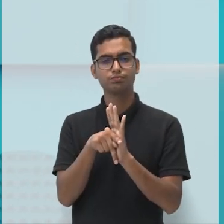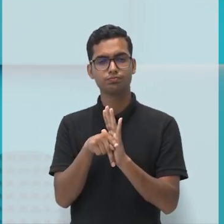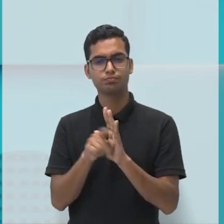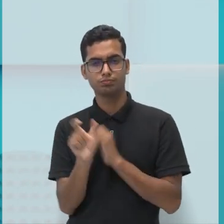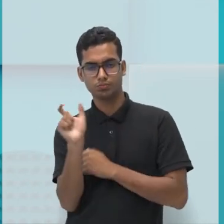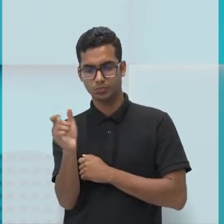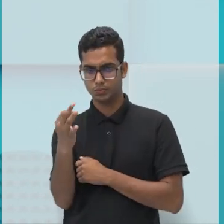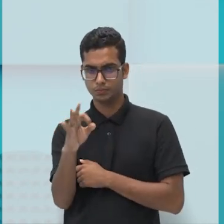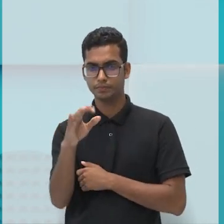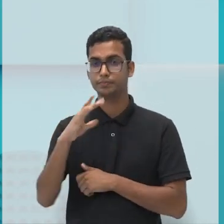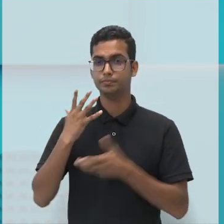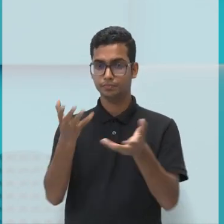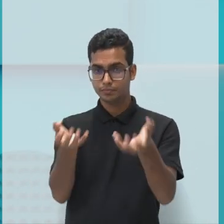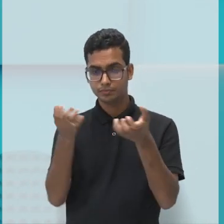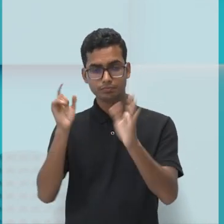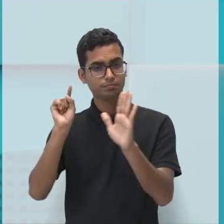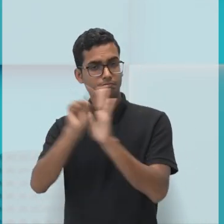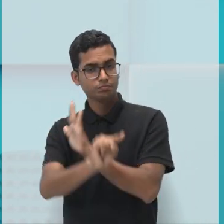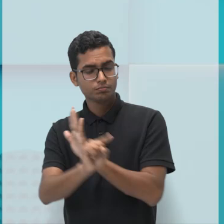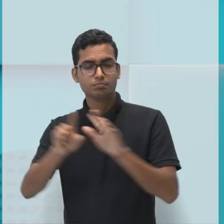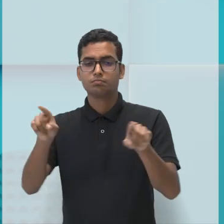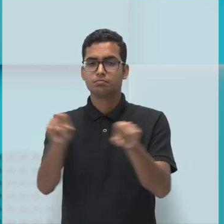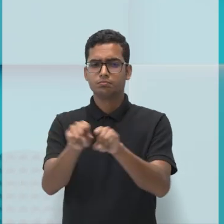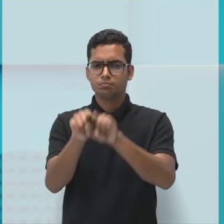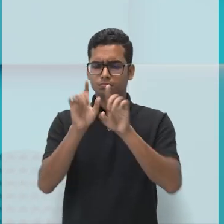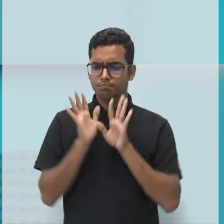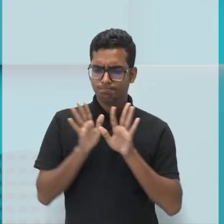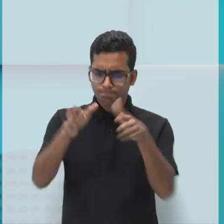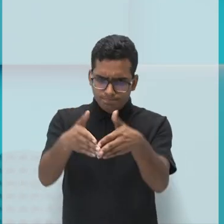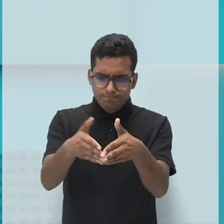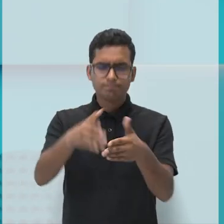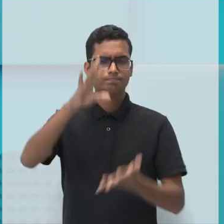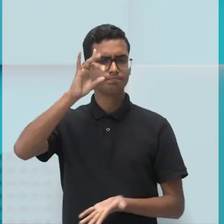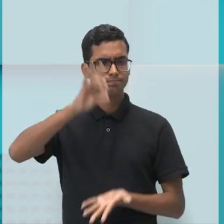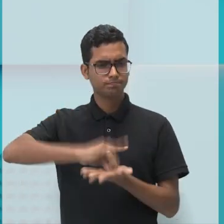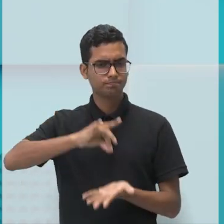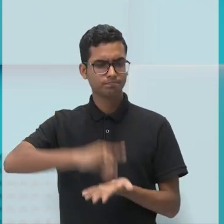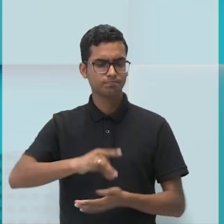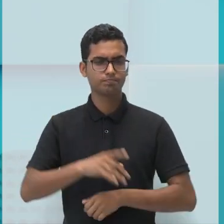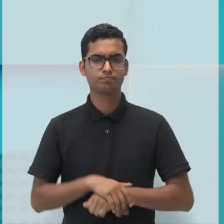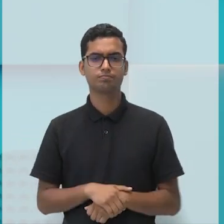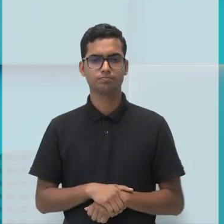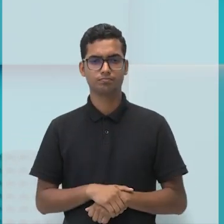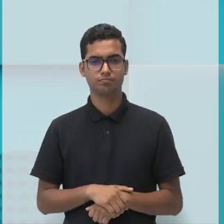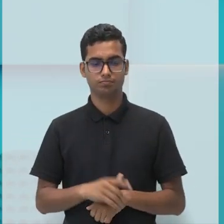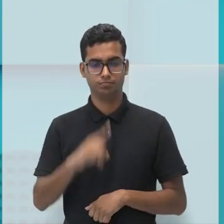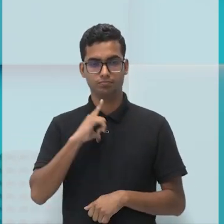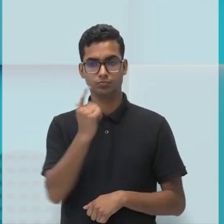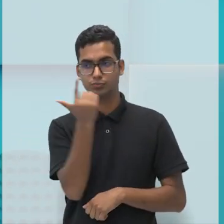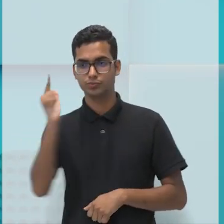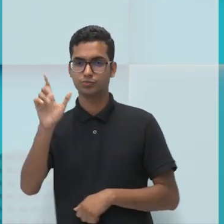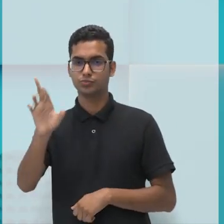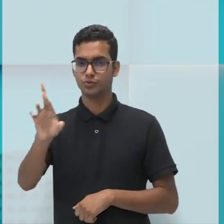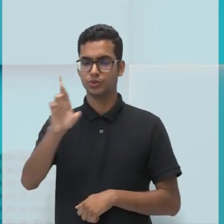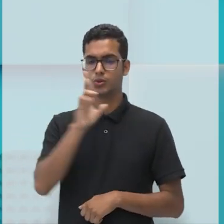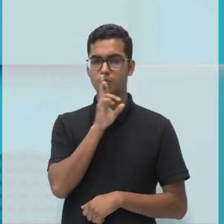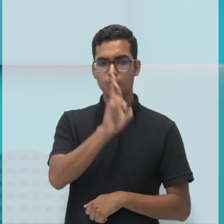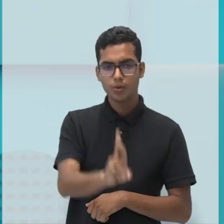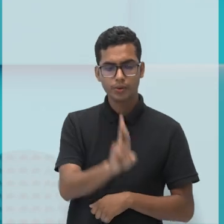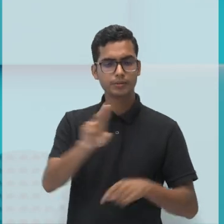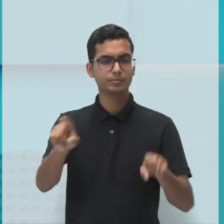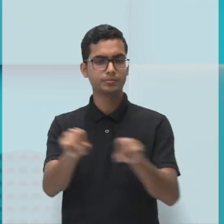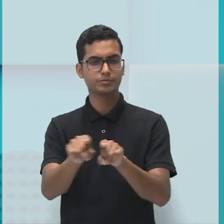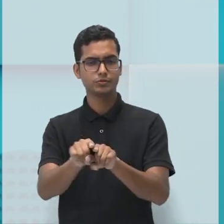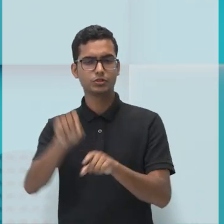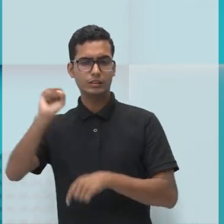se eu quero fazer uma pergunta mais específica, que eu vou ter outras respostas ao invés de sim